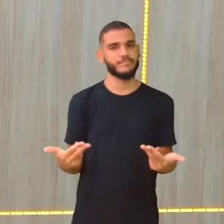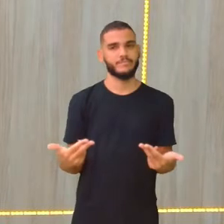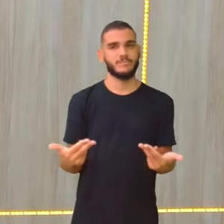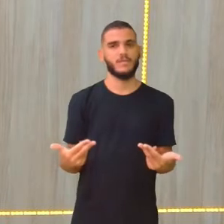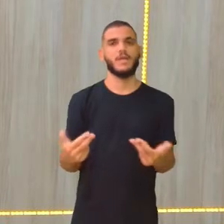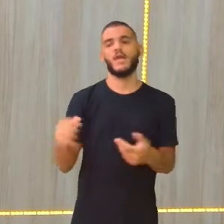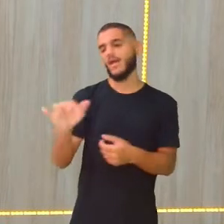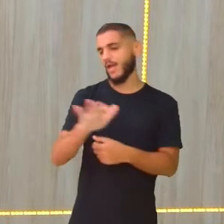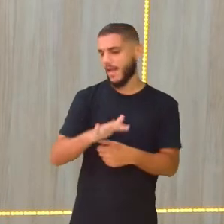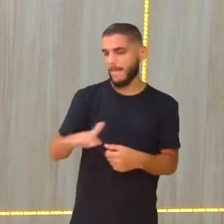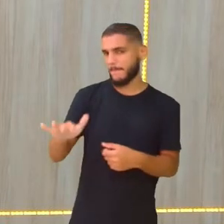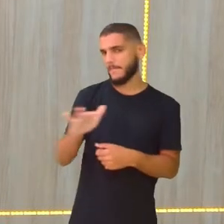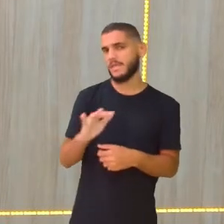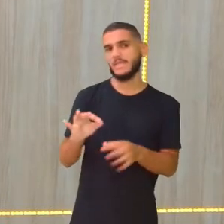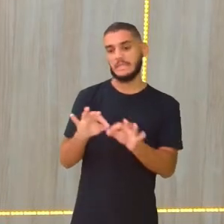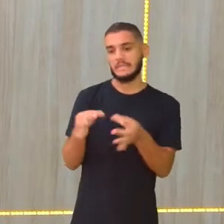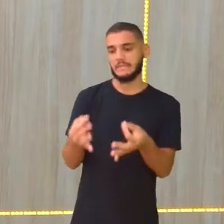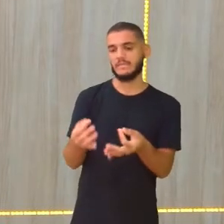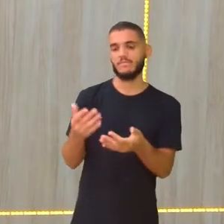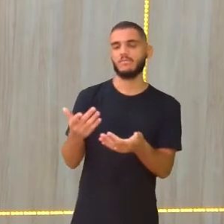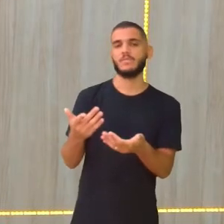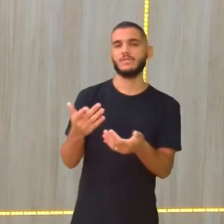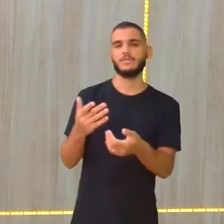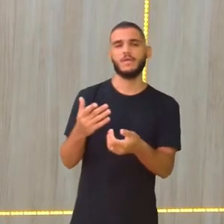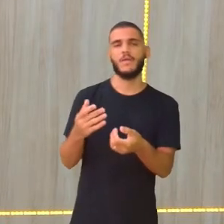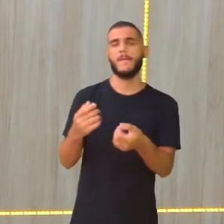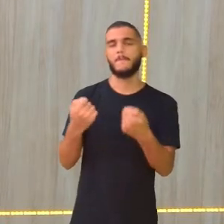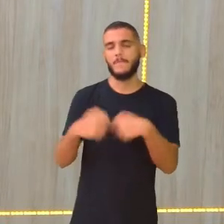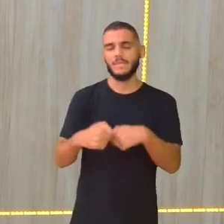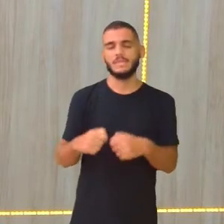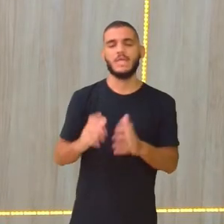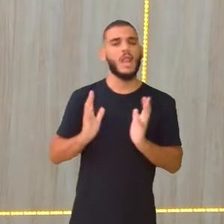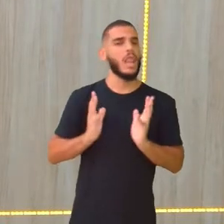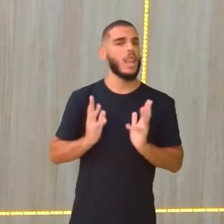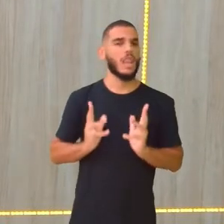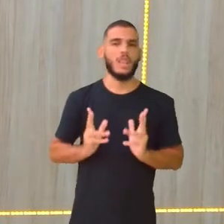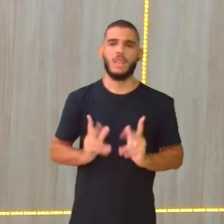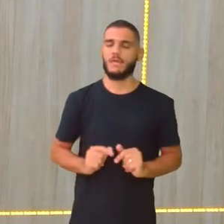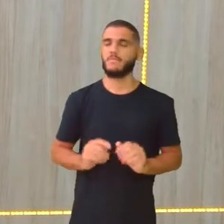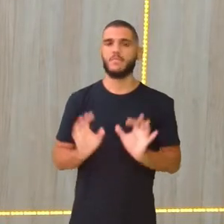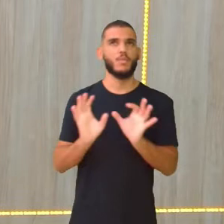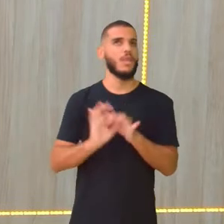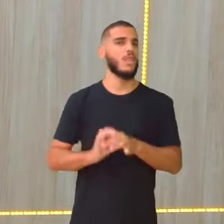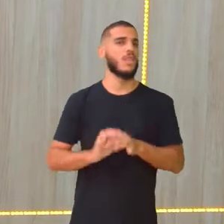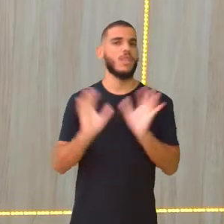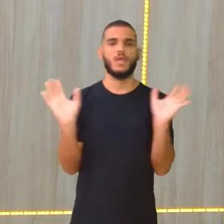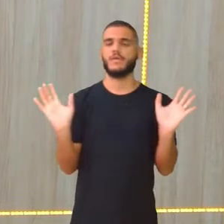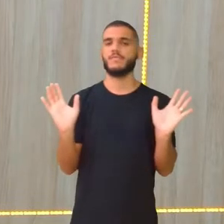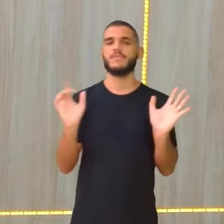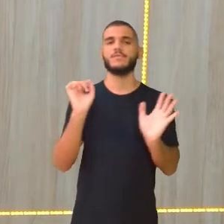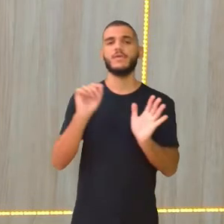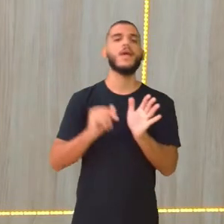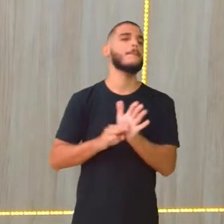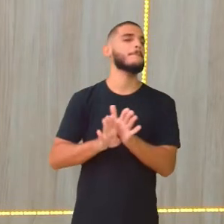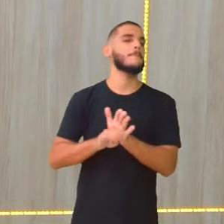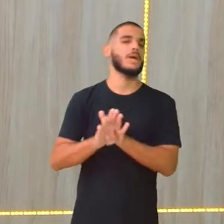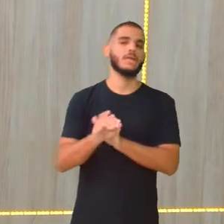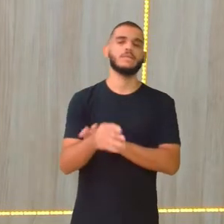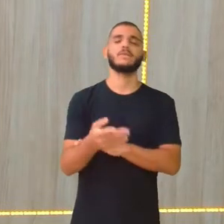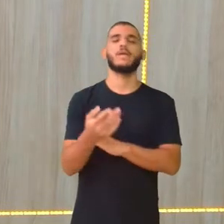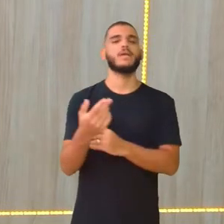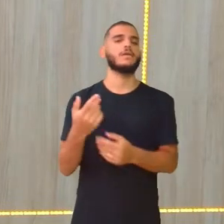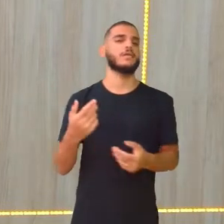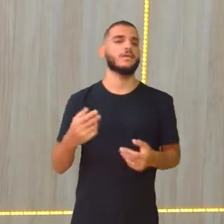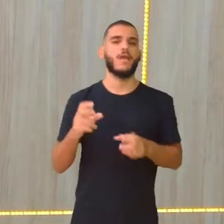do ambiente de um simples curativo. É preciso que esteja totalmente livre, né, de micro-organismos invasores